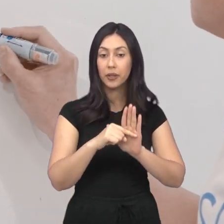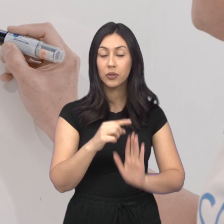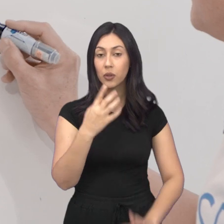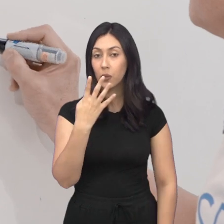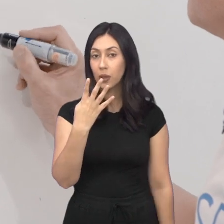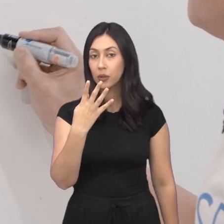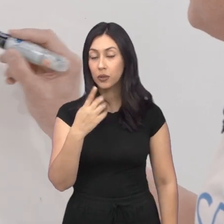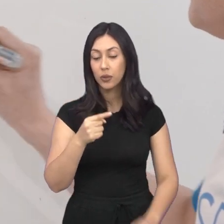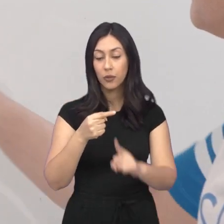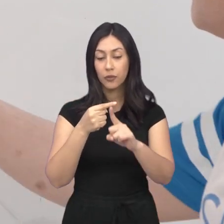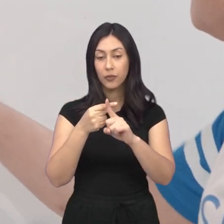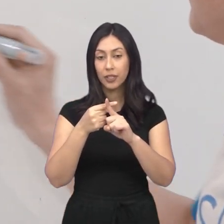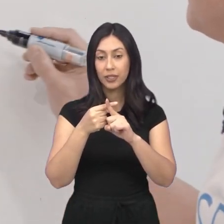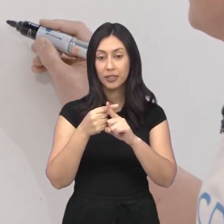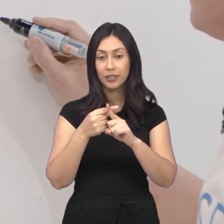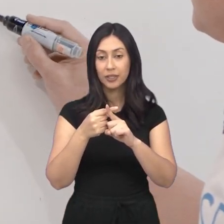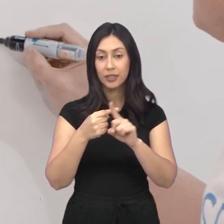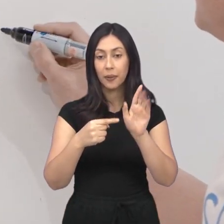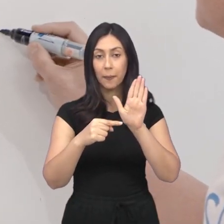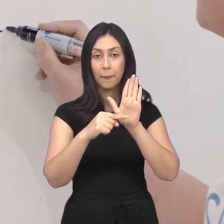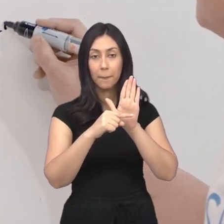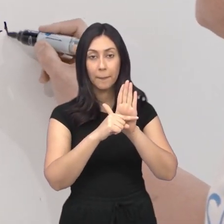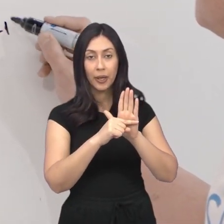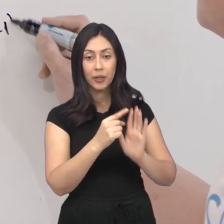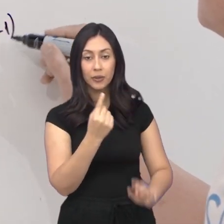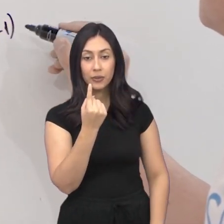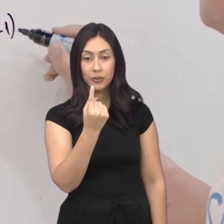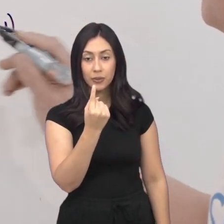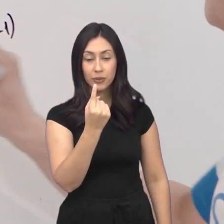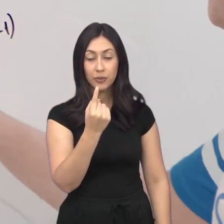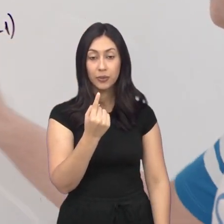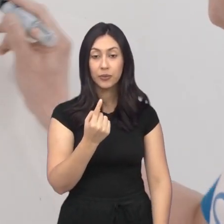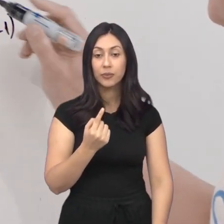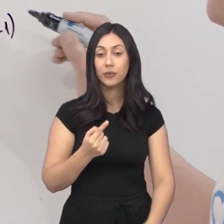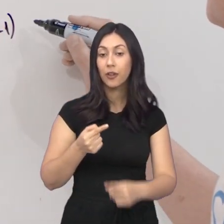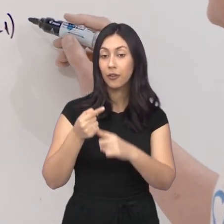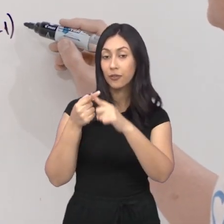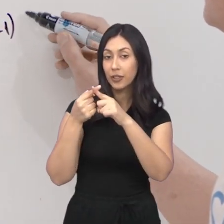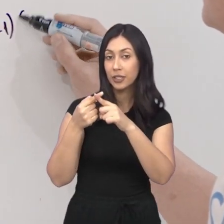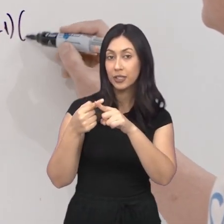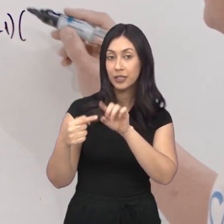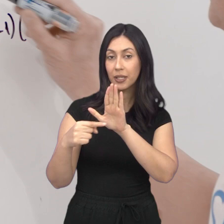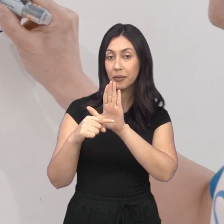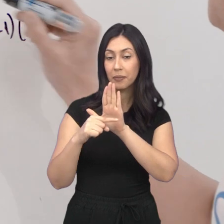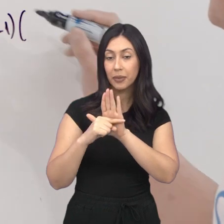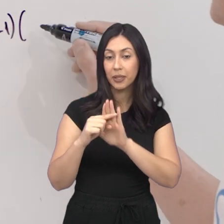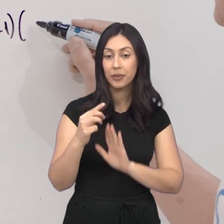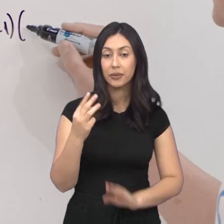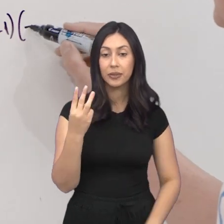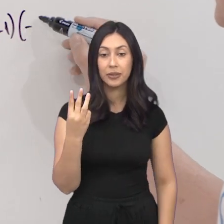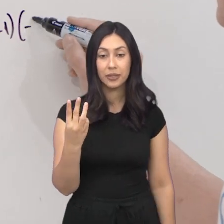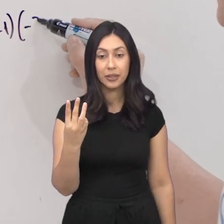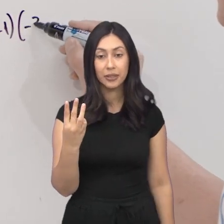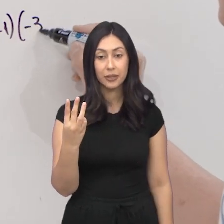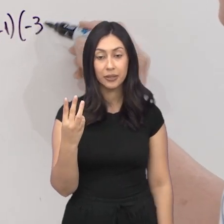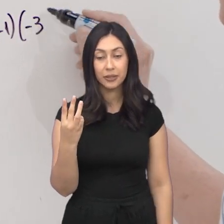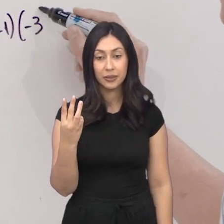menos 4 vezes o a, que é menos 1, vezes o c, que é menos